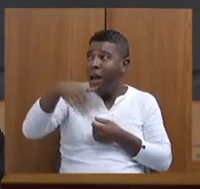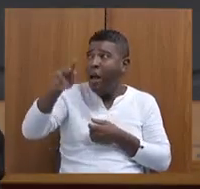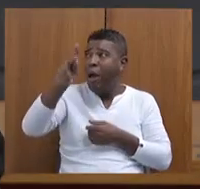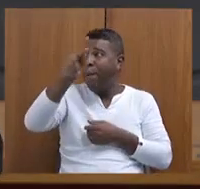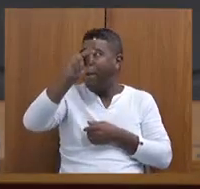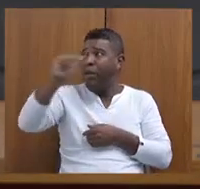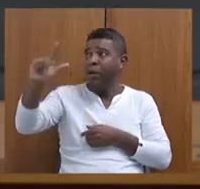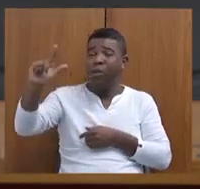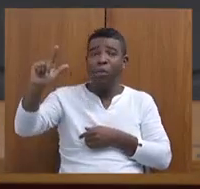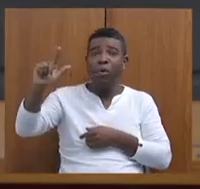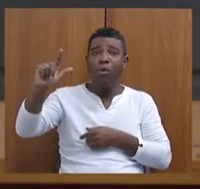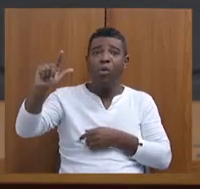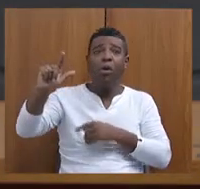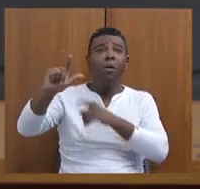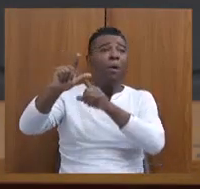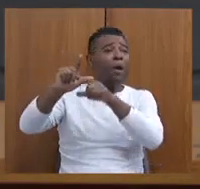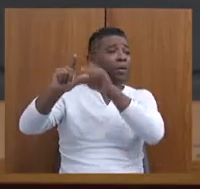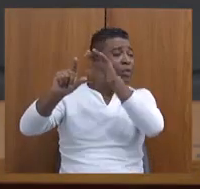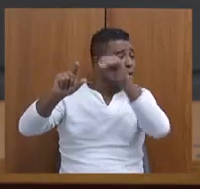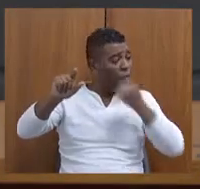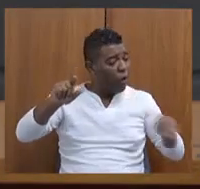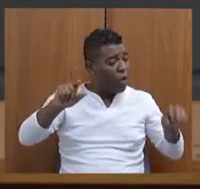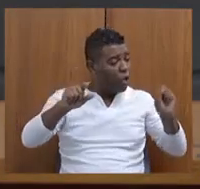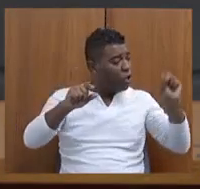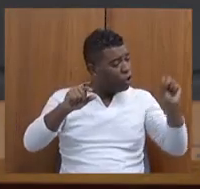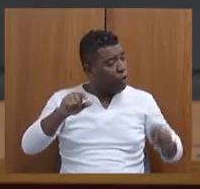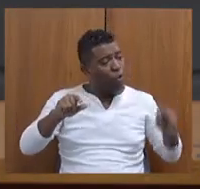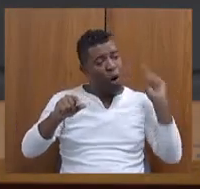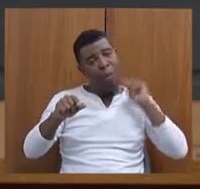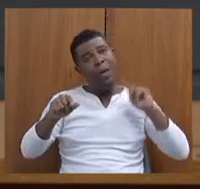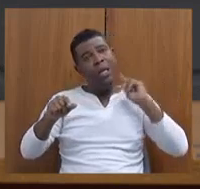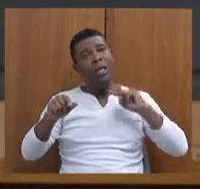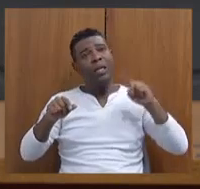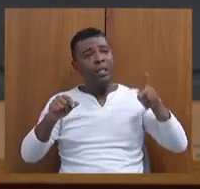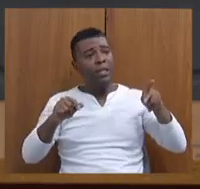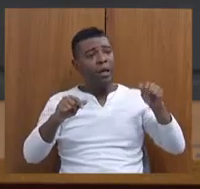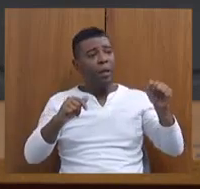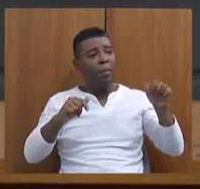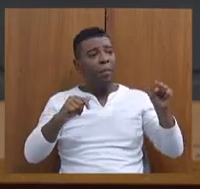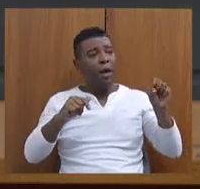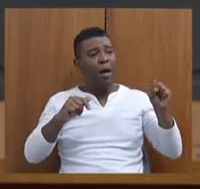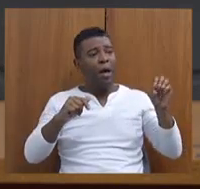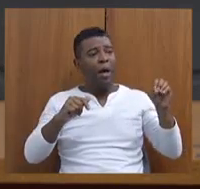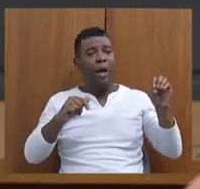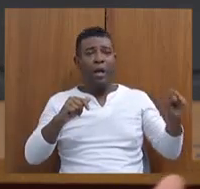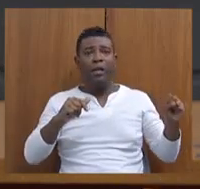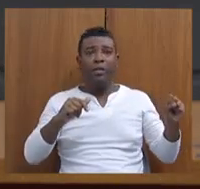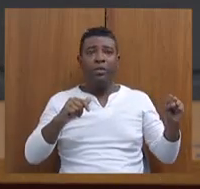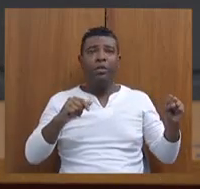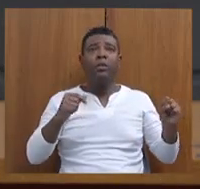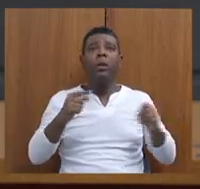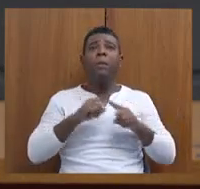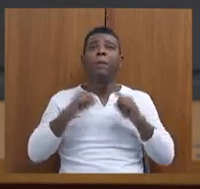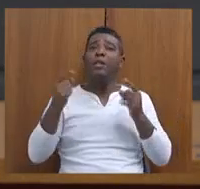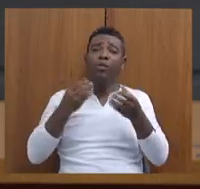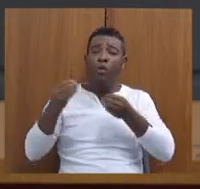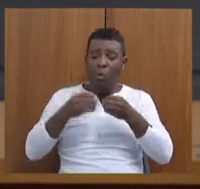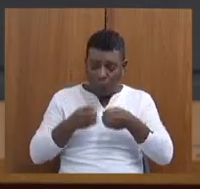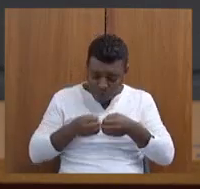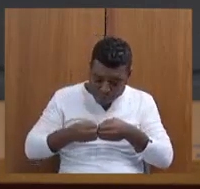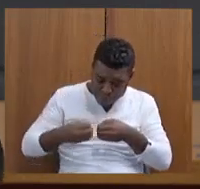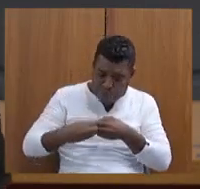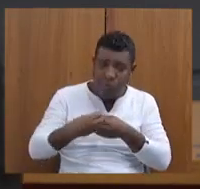para o sul de Minas em Passos mas o que que a região metropolitana de uma certa forma pode desfrutar também disso